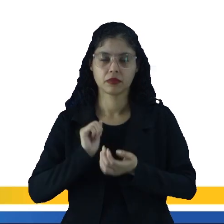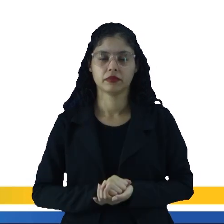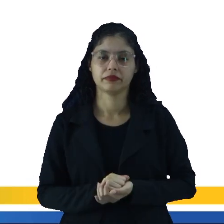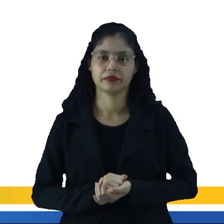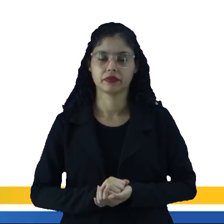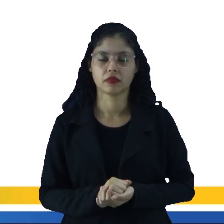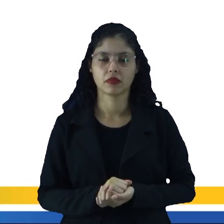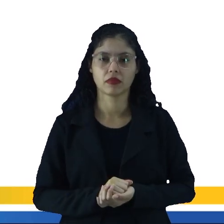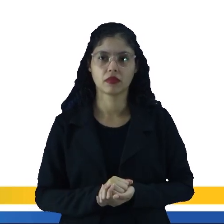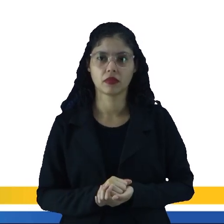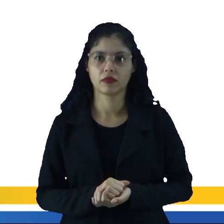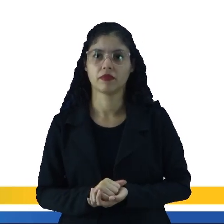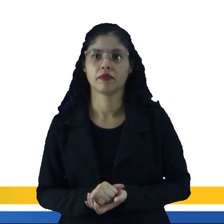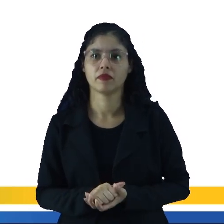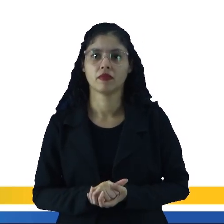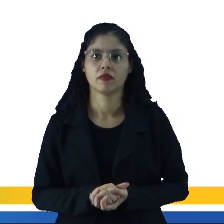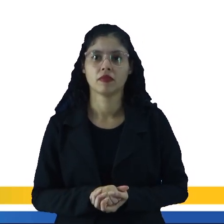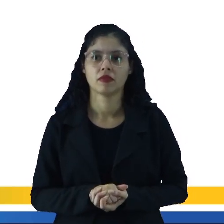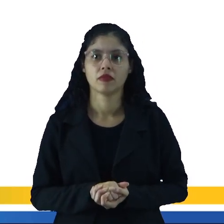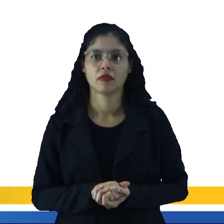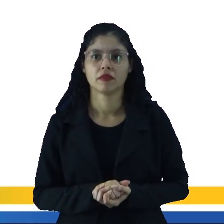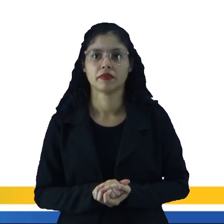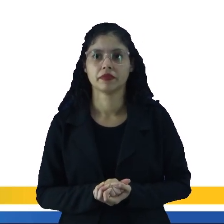centavos por minuto utilizado.